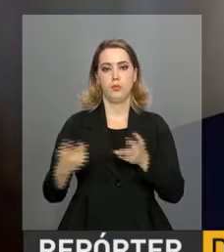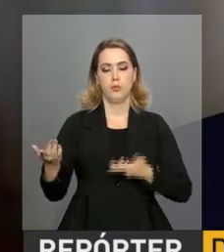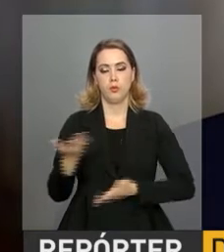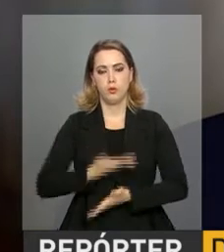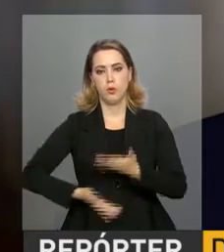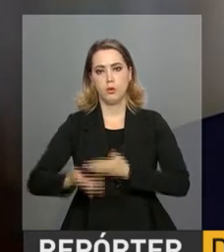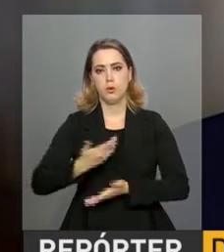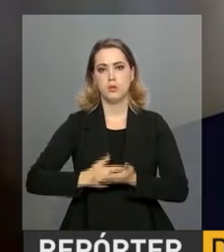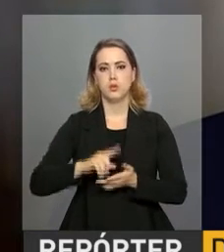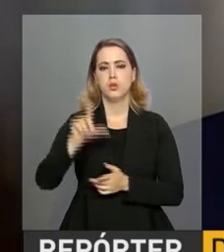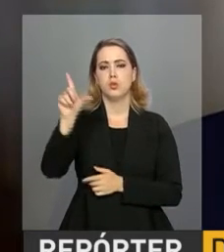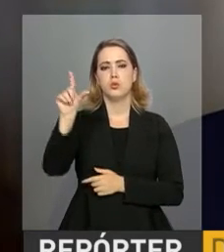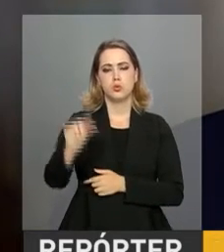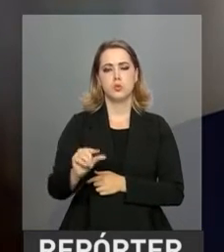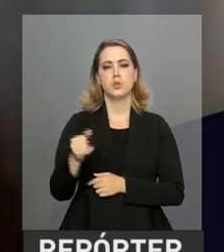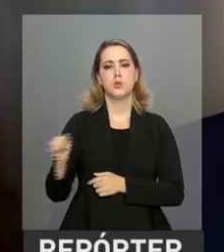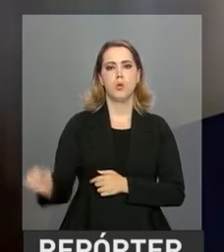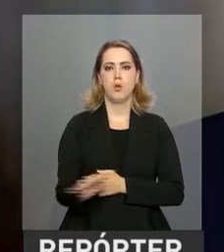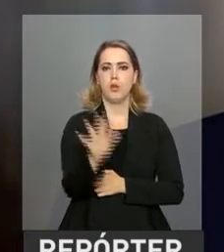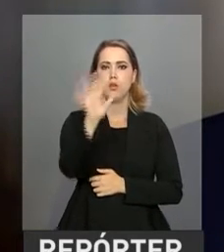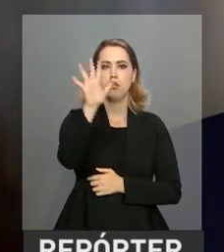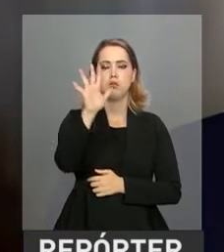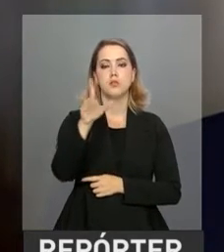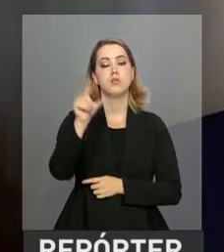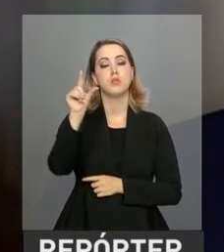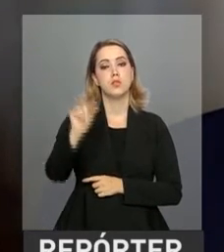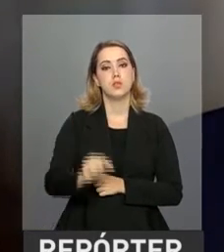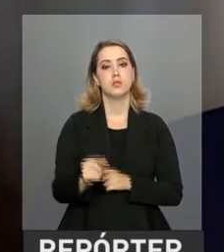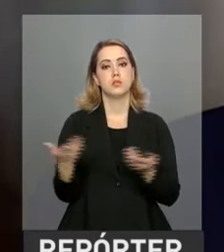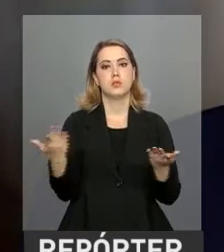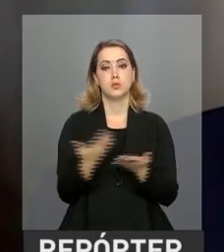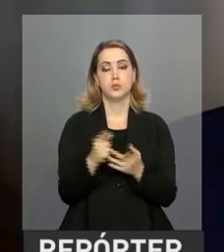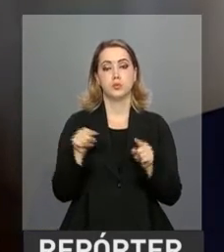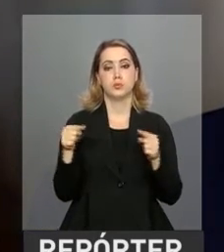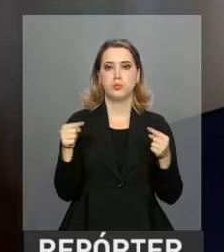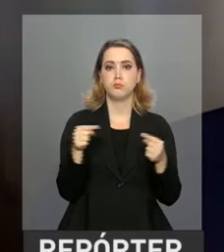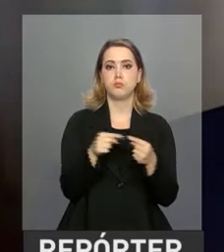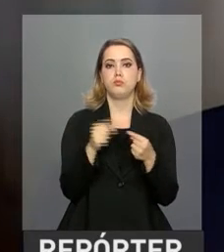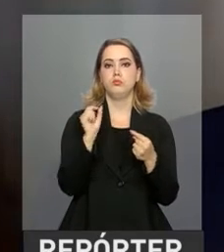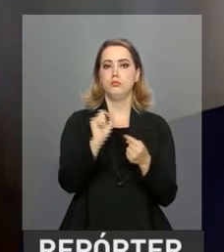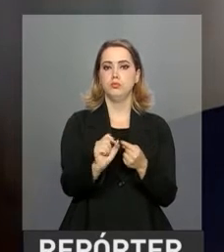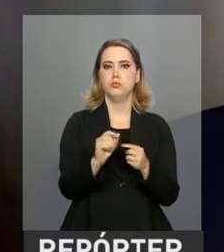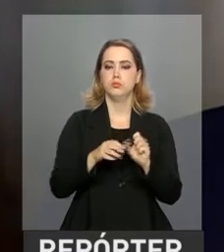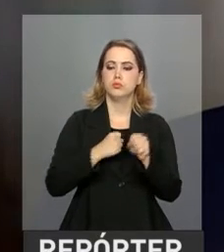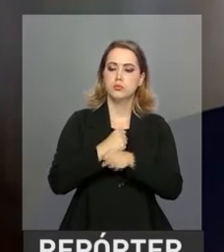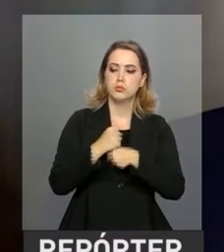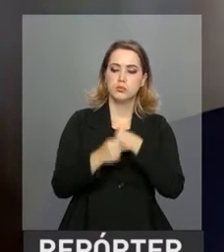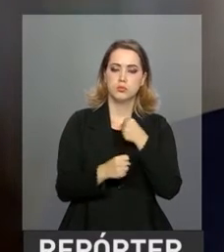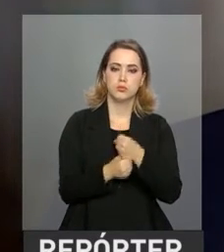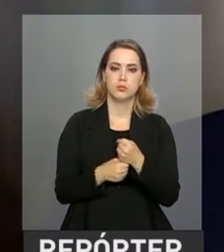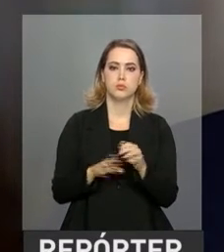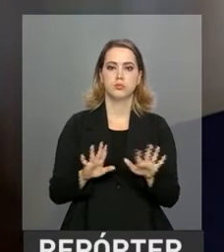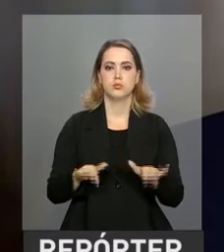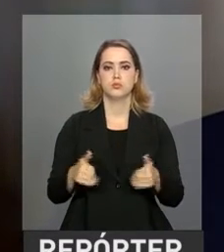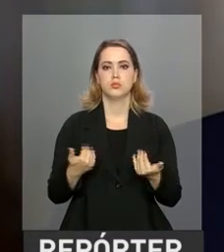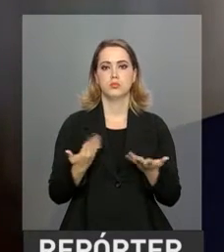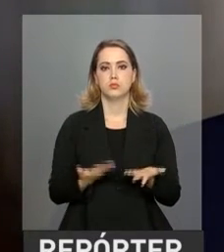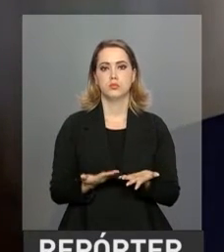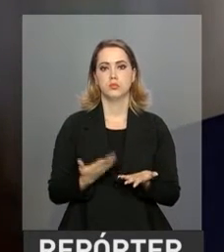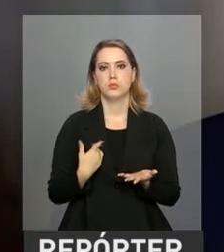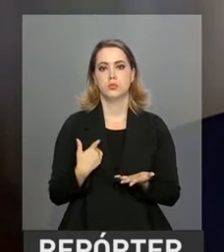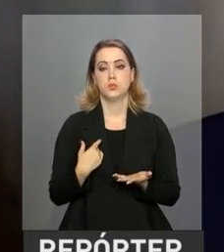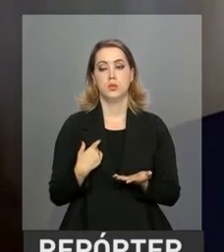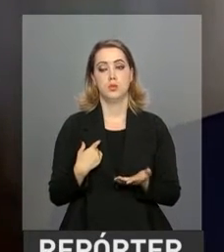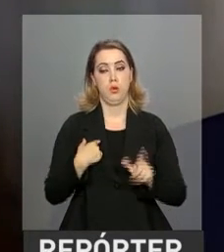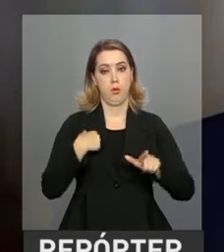trajetória de queda da inflação para o centro da meta nos próximos anos então a reação